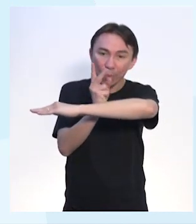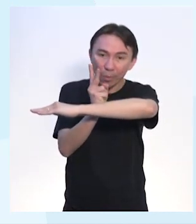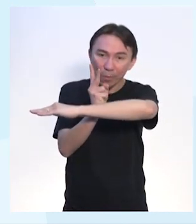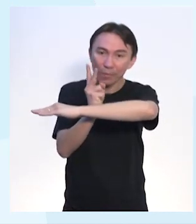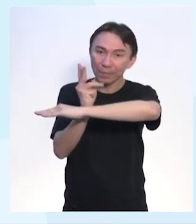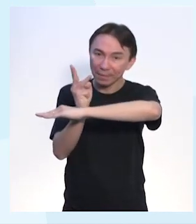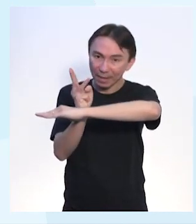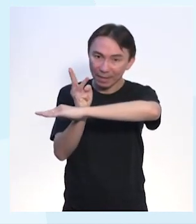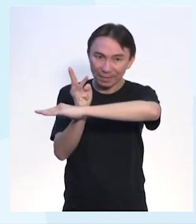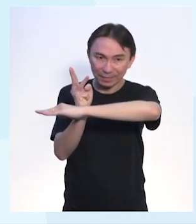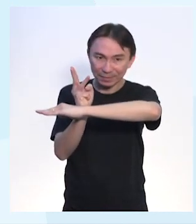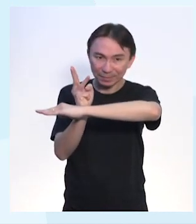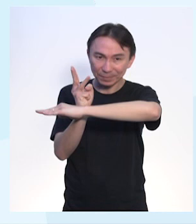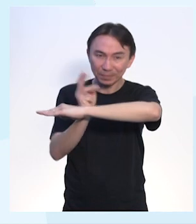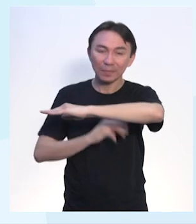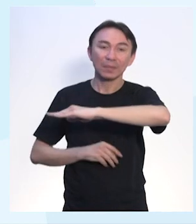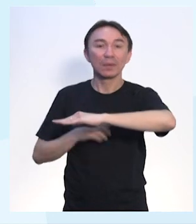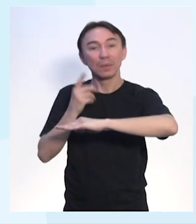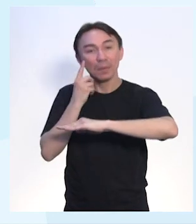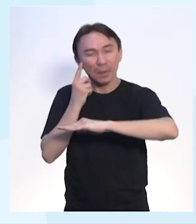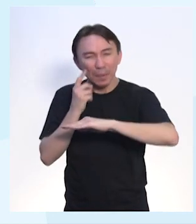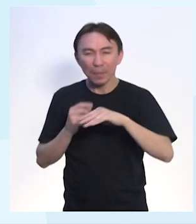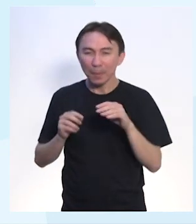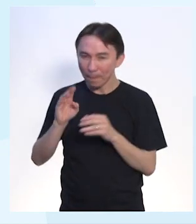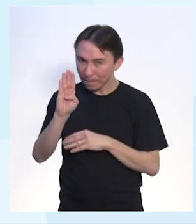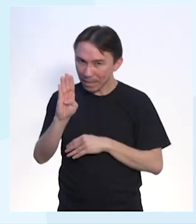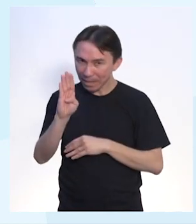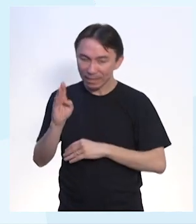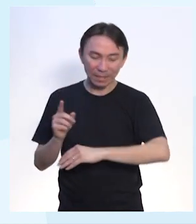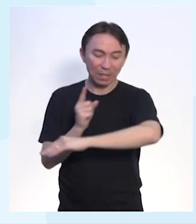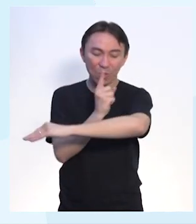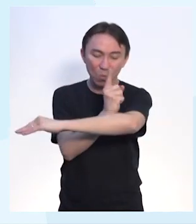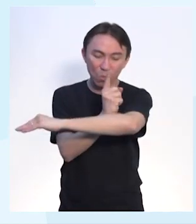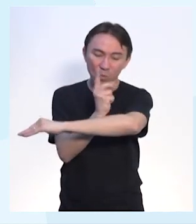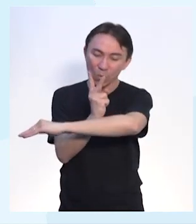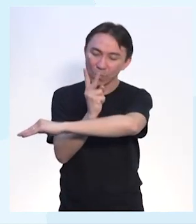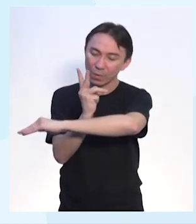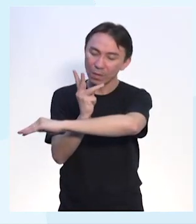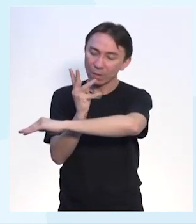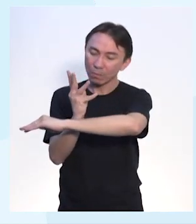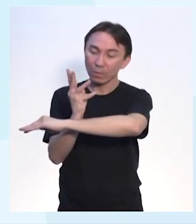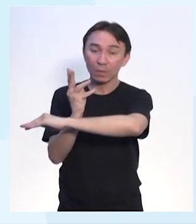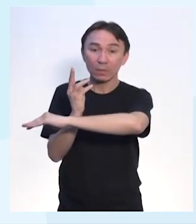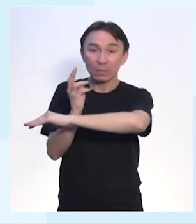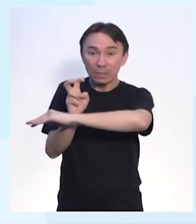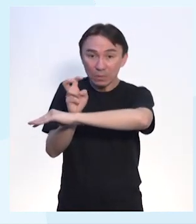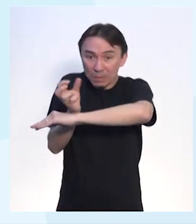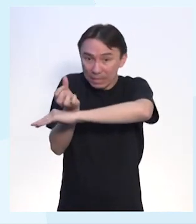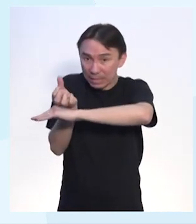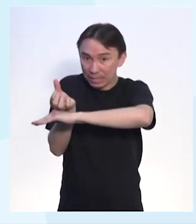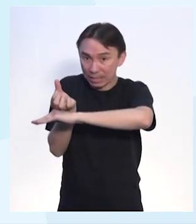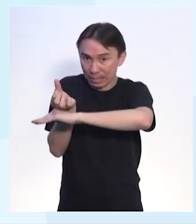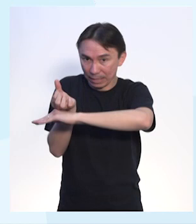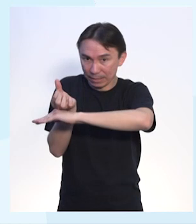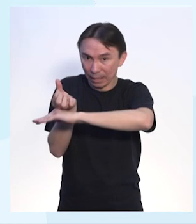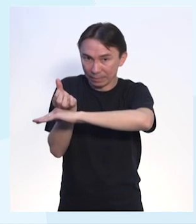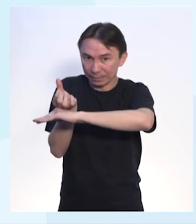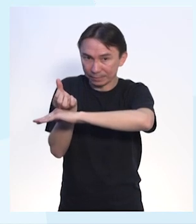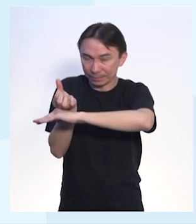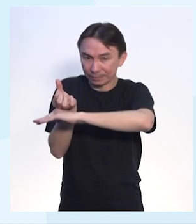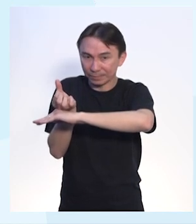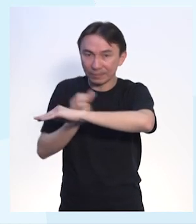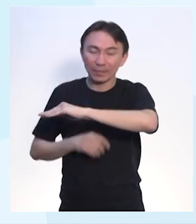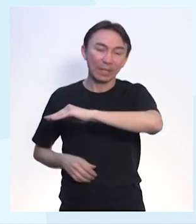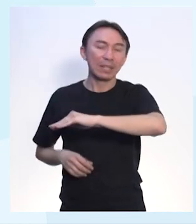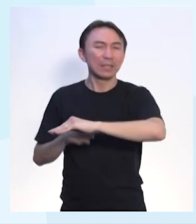A. No B, eu vou ter 1, 2, 3, 4, 5, 6. Então, a base aí é 6. E no C, eu